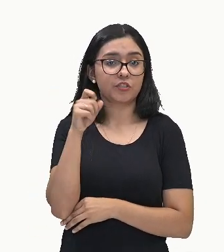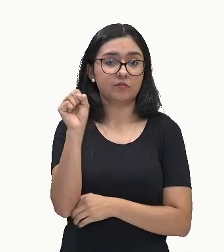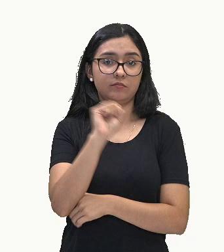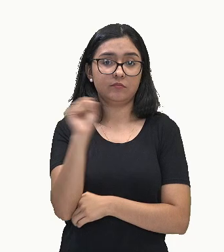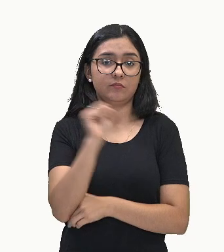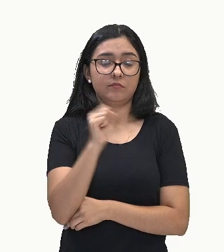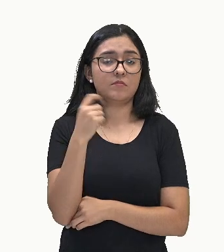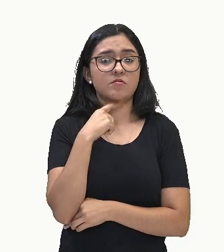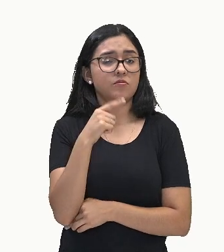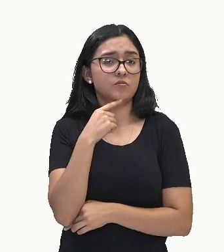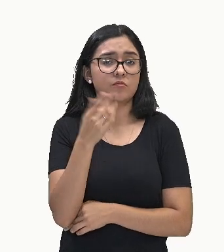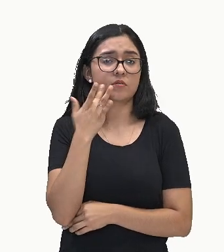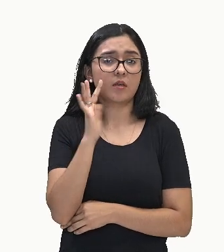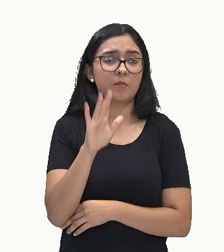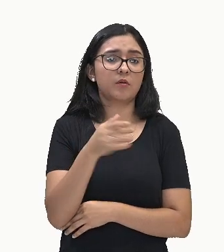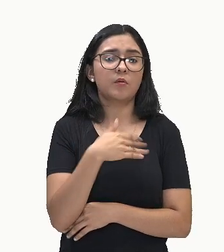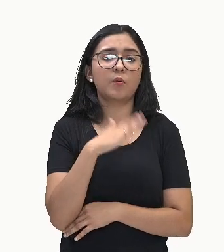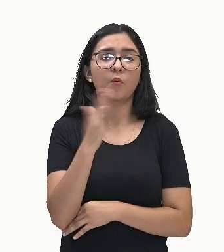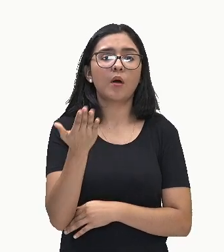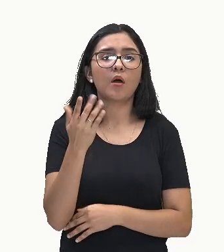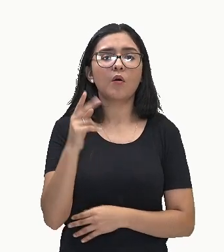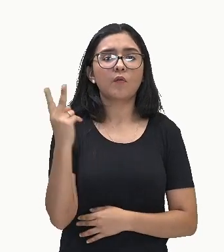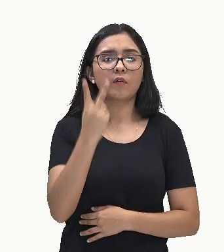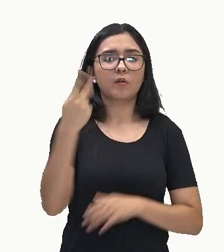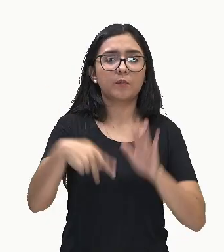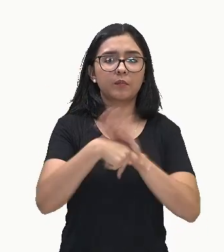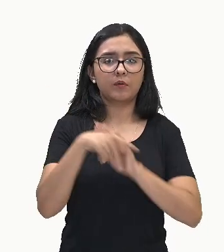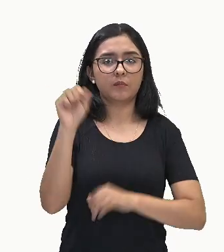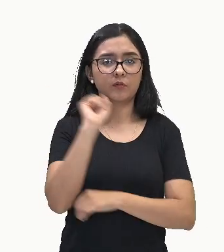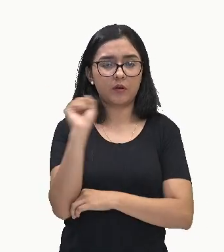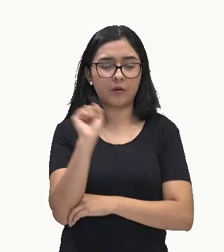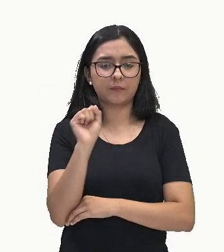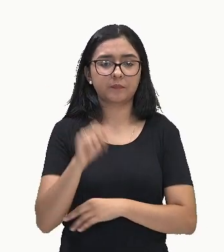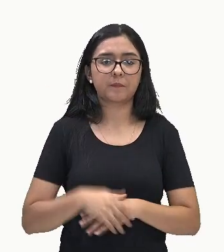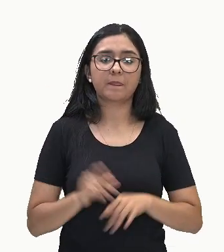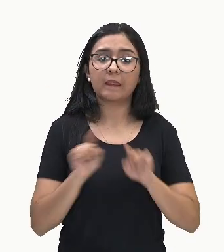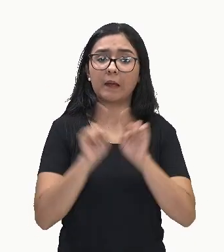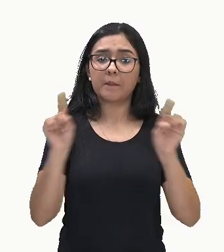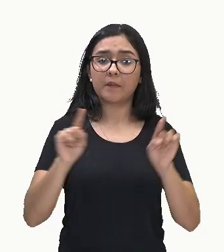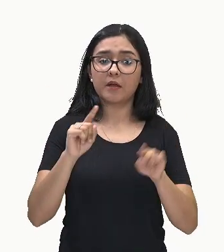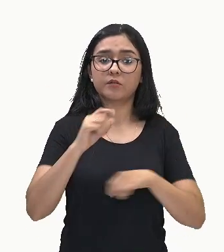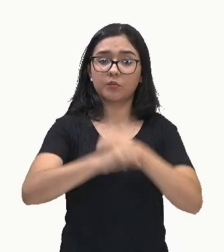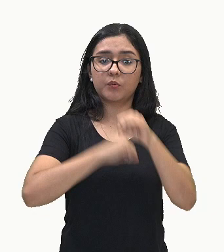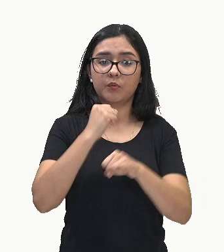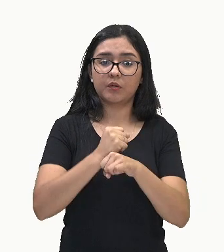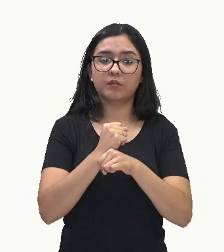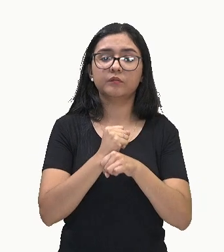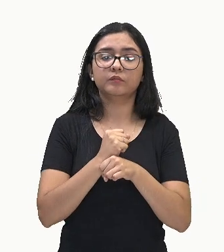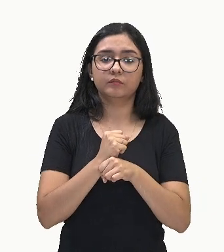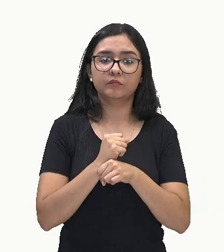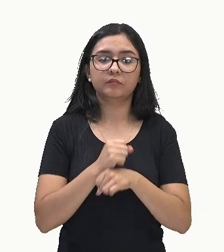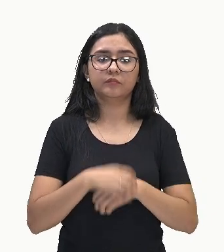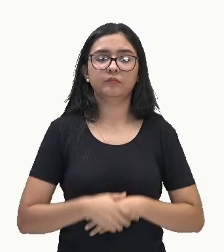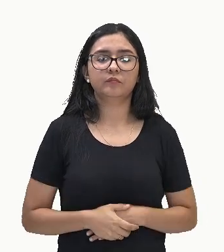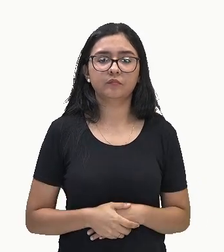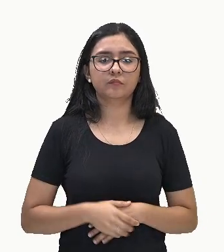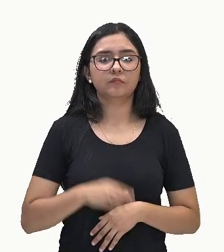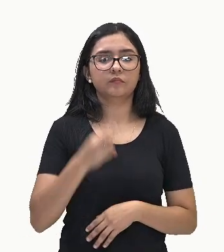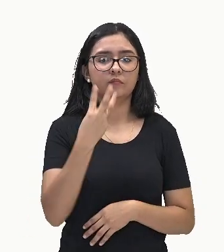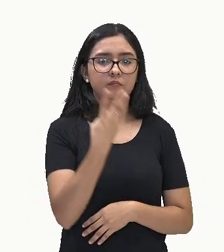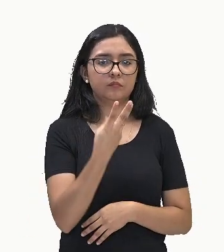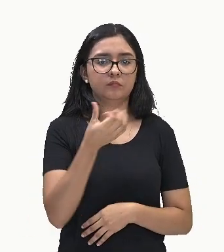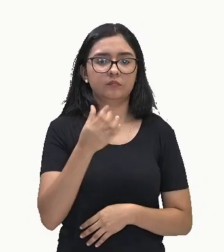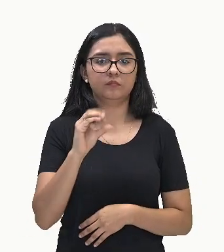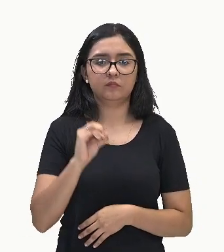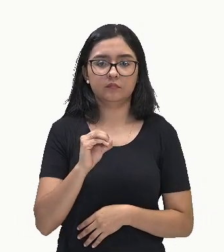carrinho desse só que superou suas vendas em 2015 né superando em 360 unidades à suas